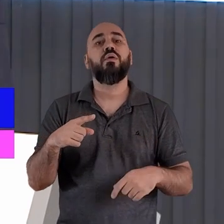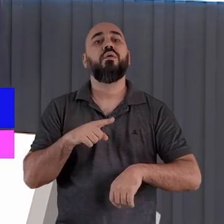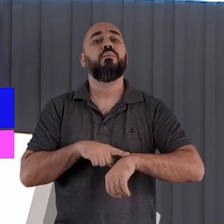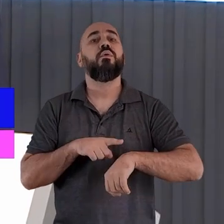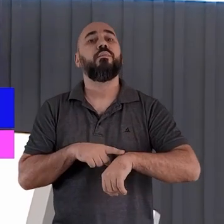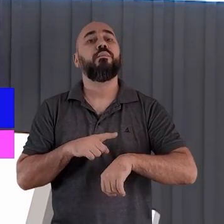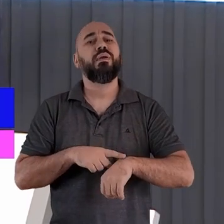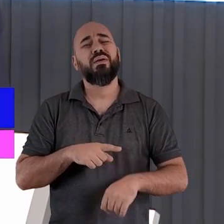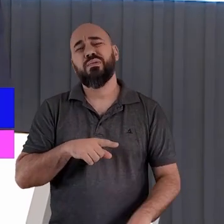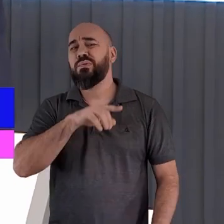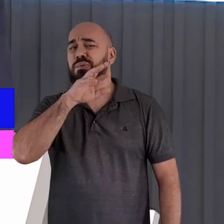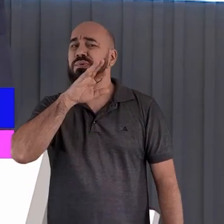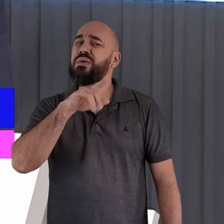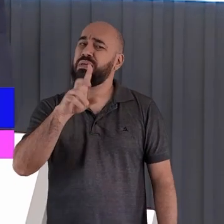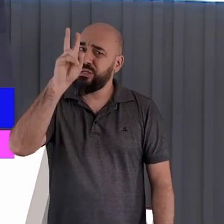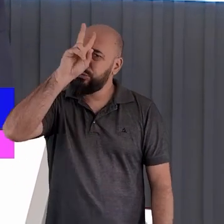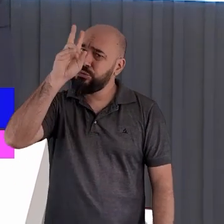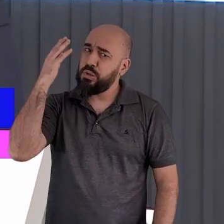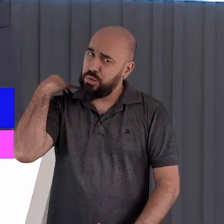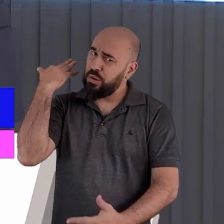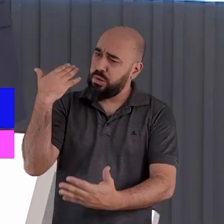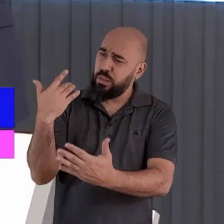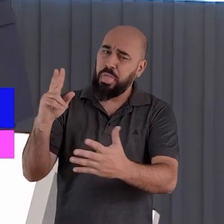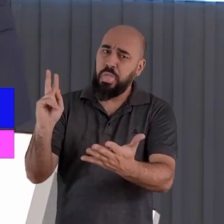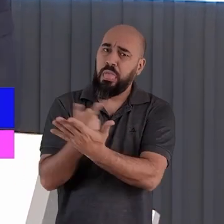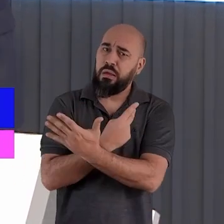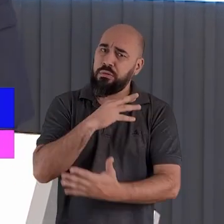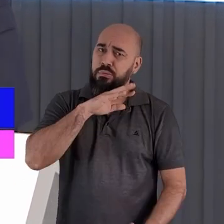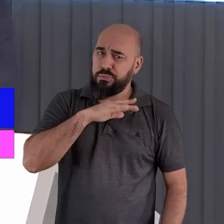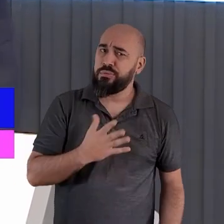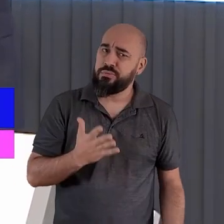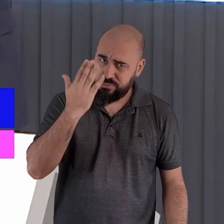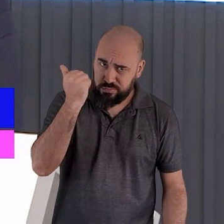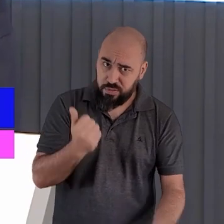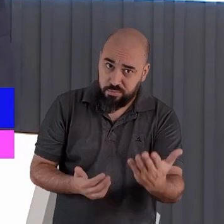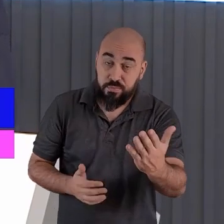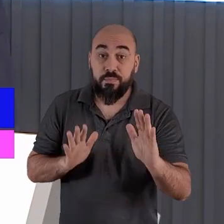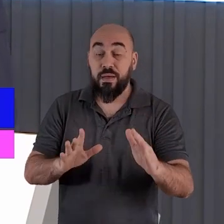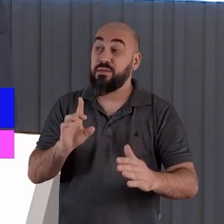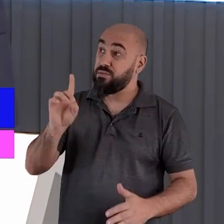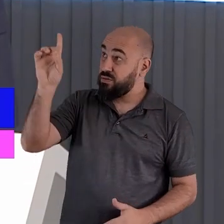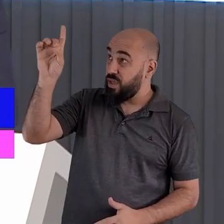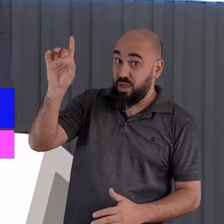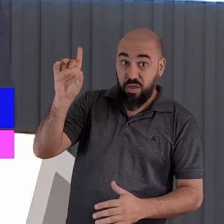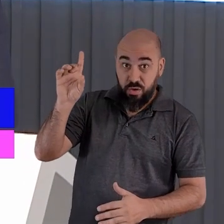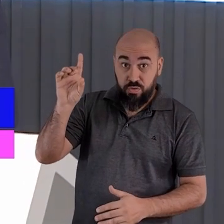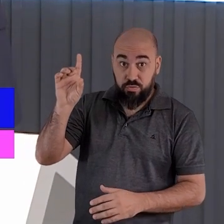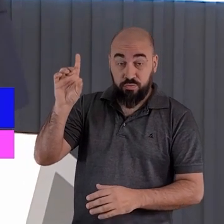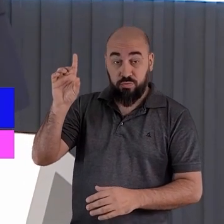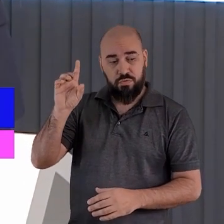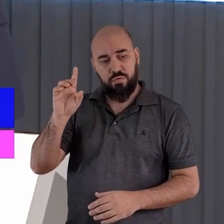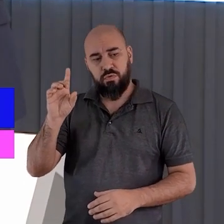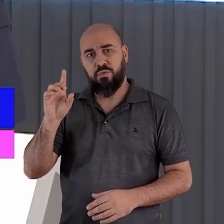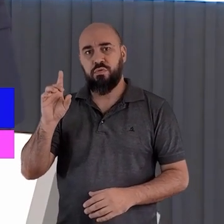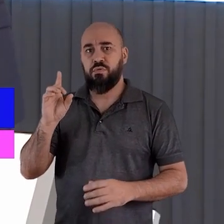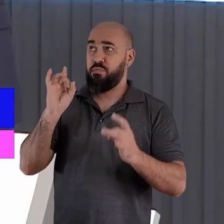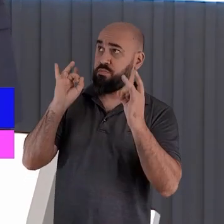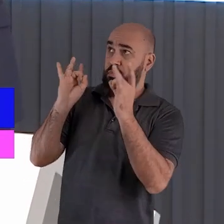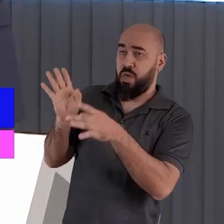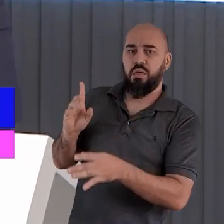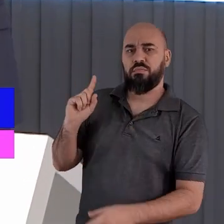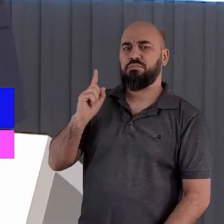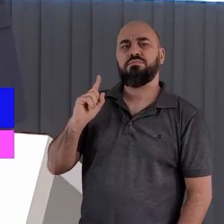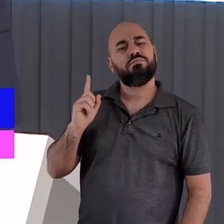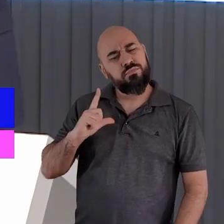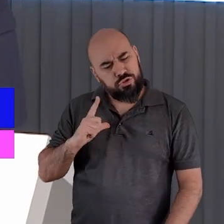momento trágico da história, mas que Deus não foi completamente deixado de lado, porque ele